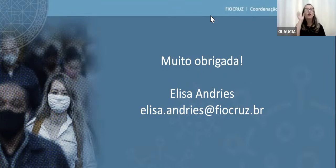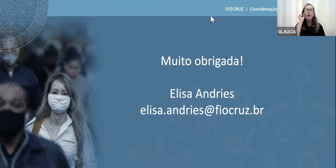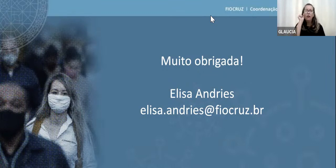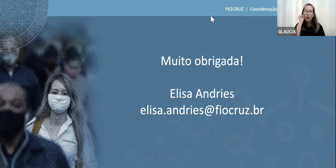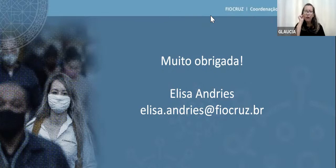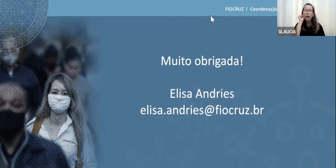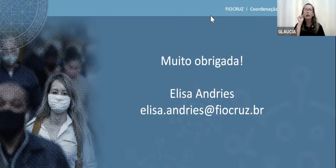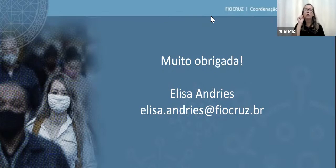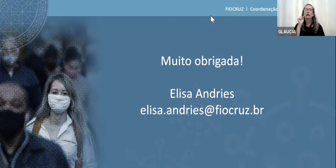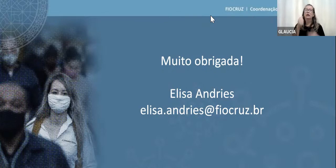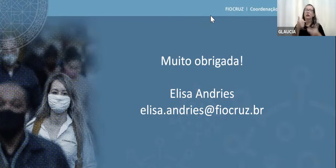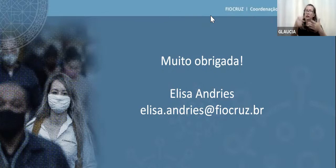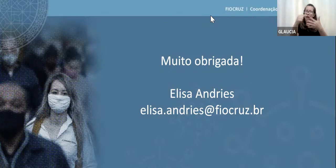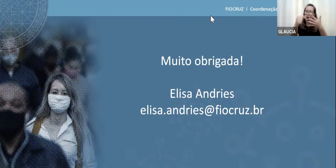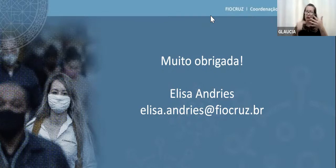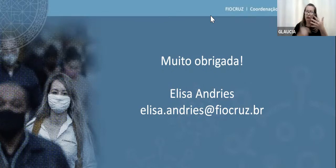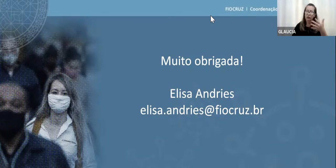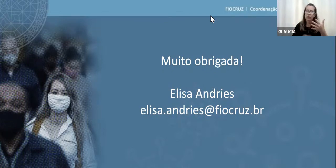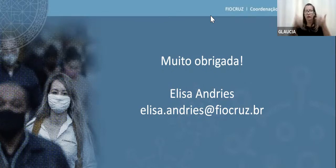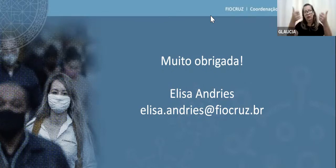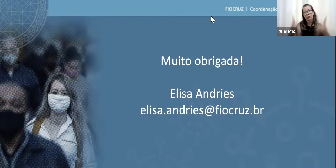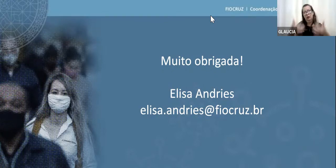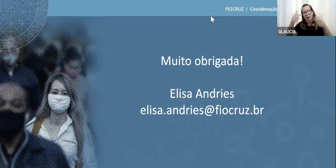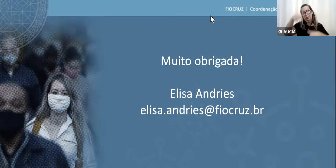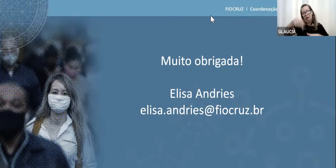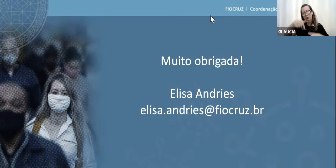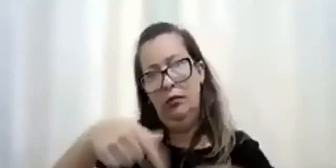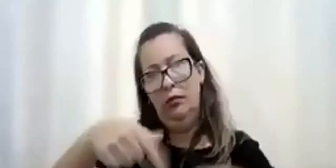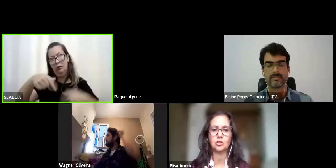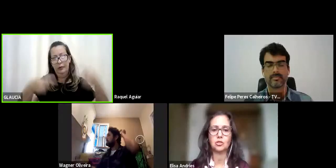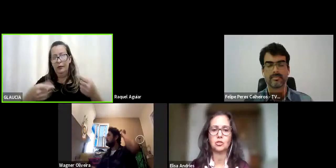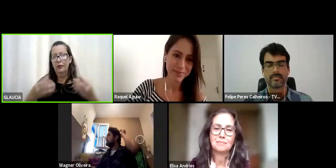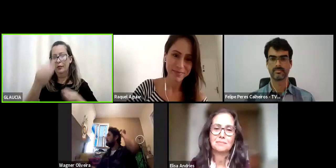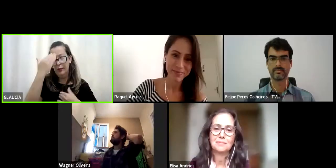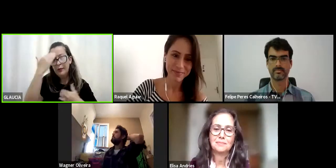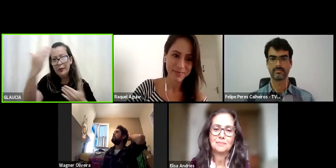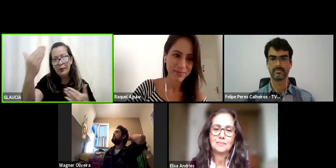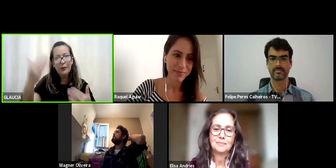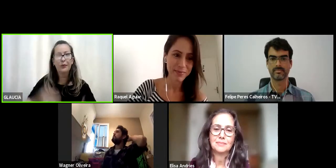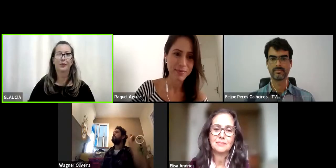as questões que serão colocadas aqui para debate. Muito obrigada.